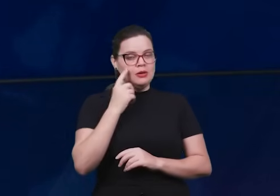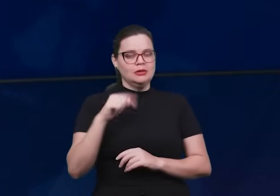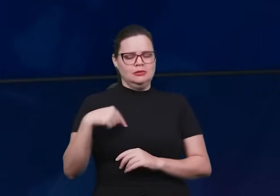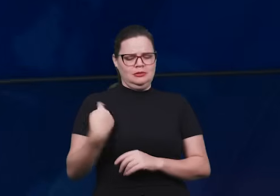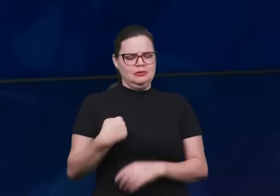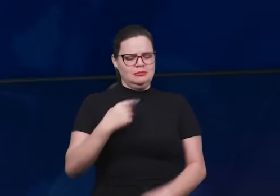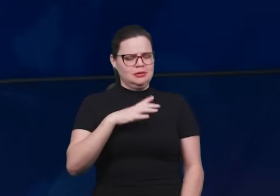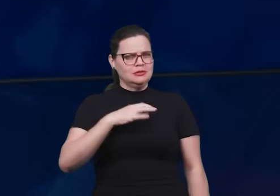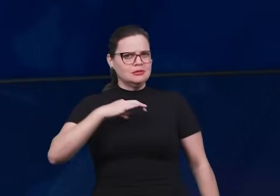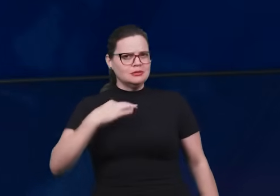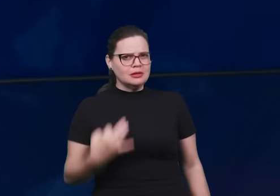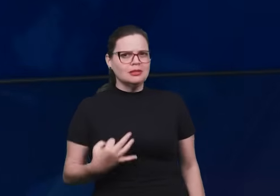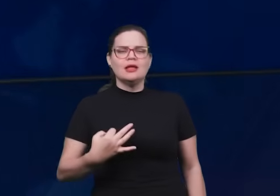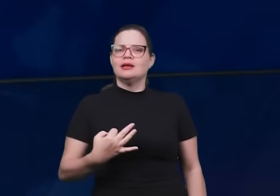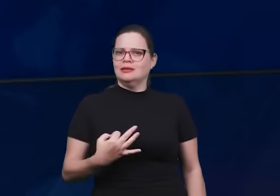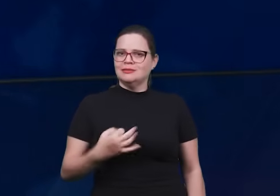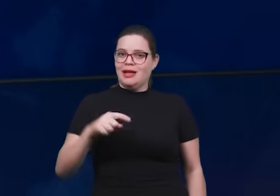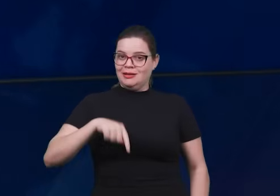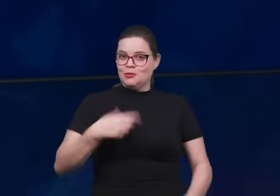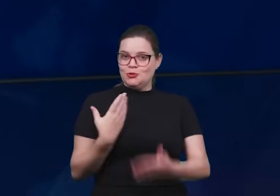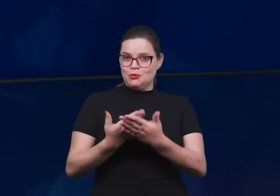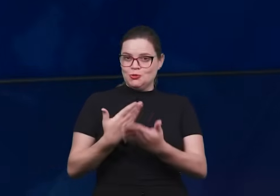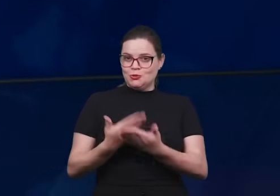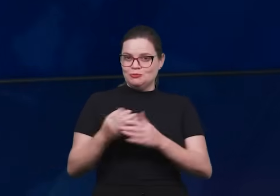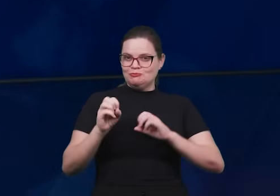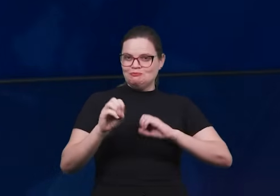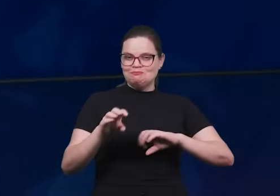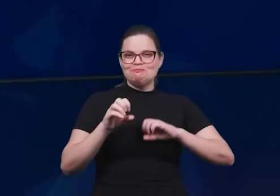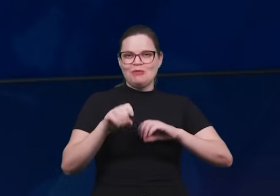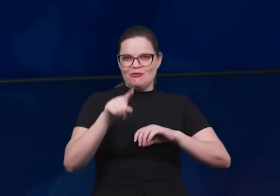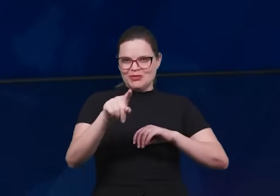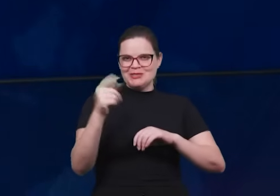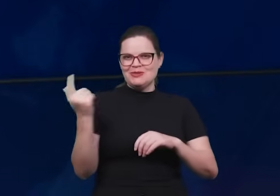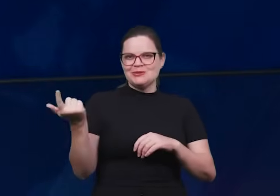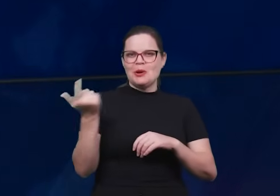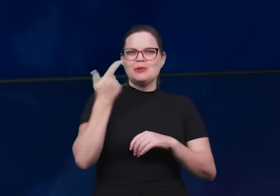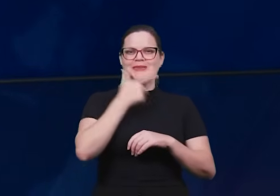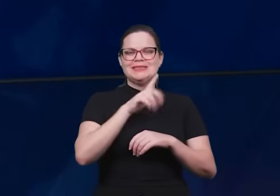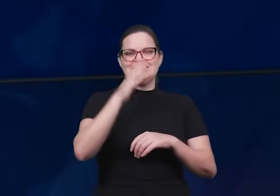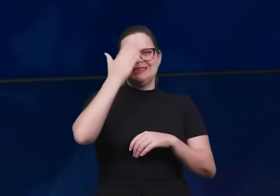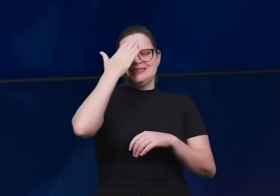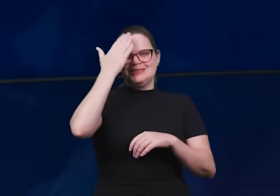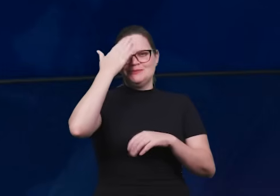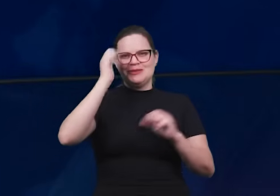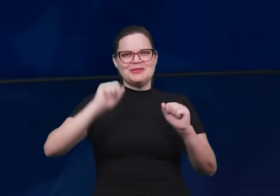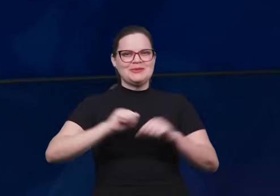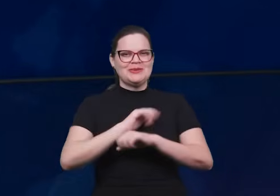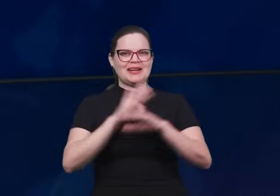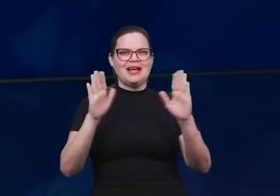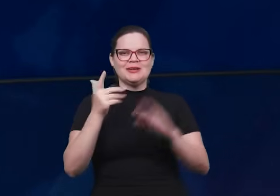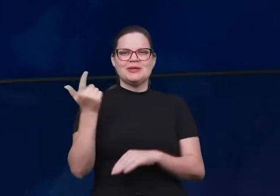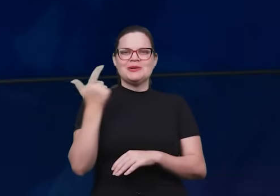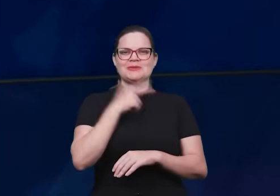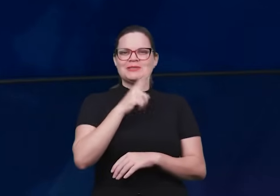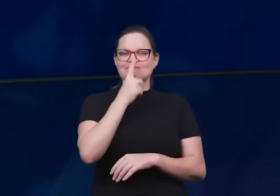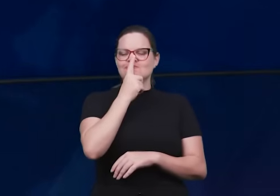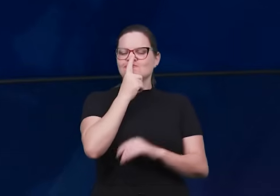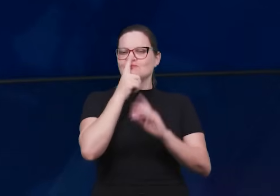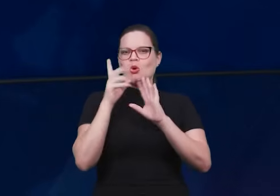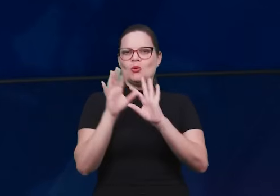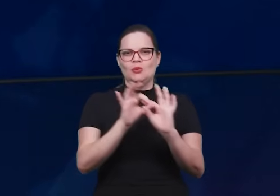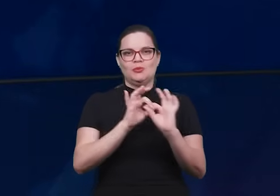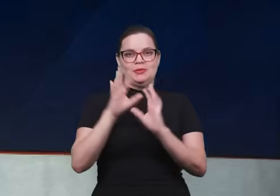olha, estamos certos de que ele contribuirá muito para tornar mais profunda a sua comunhão